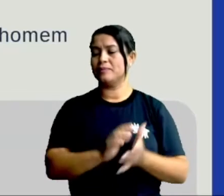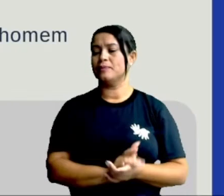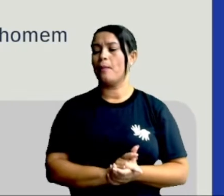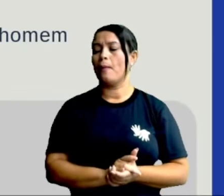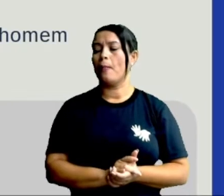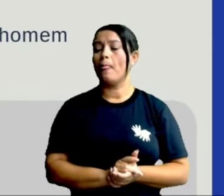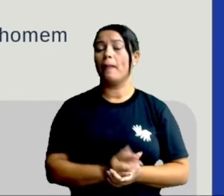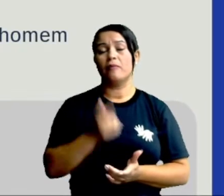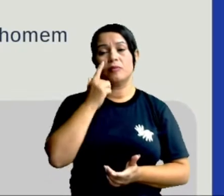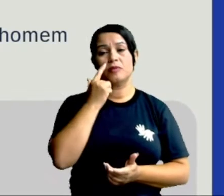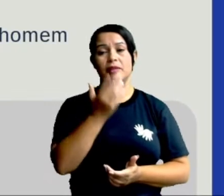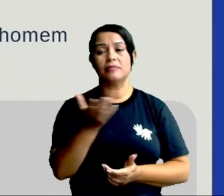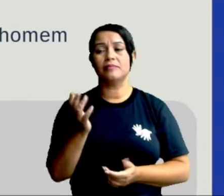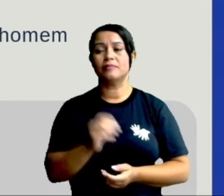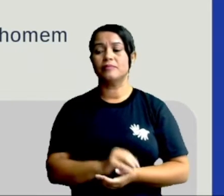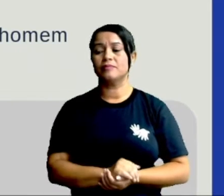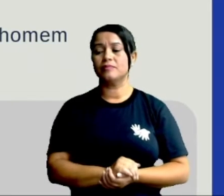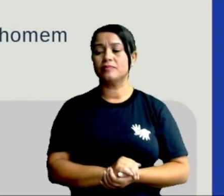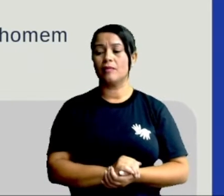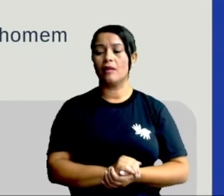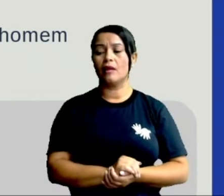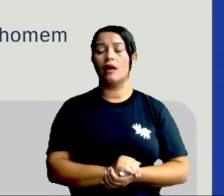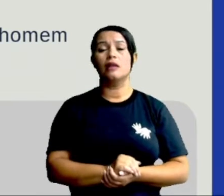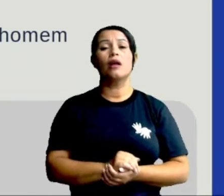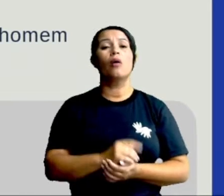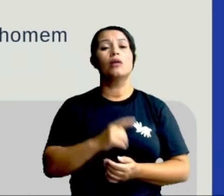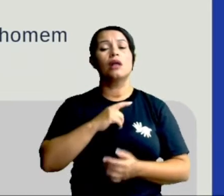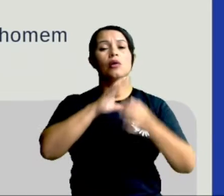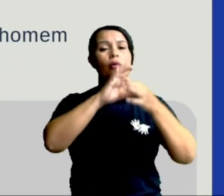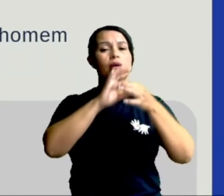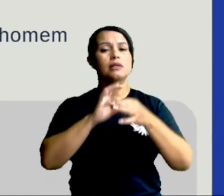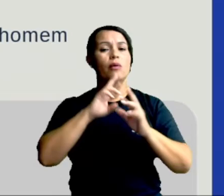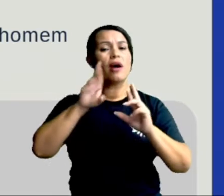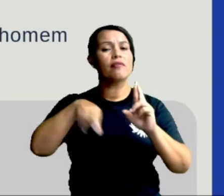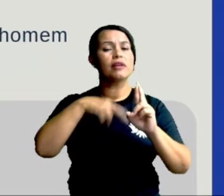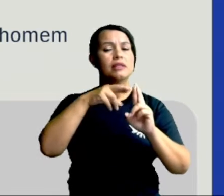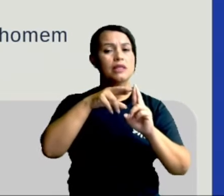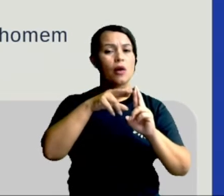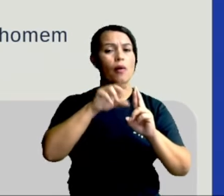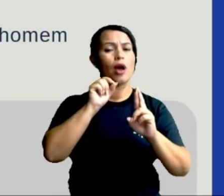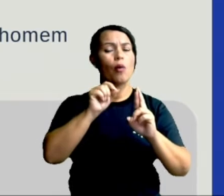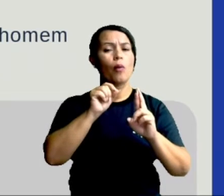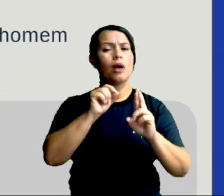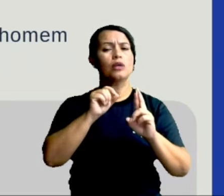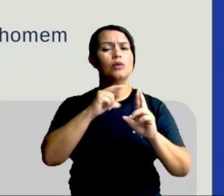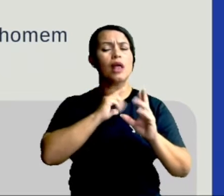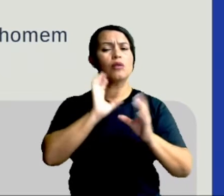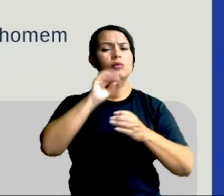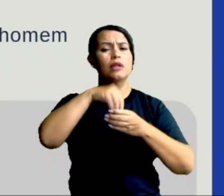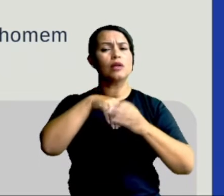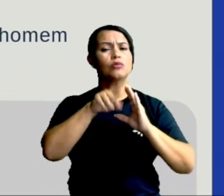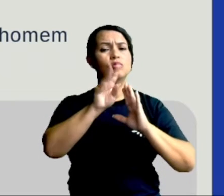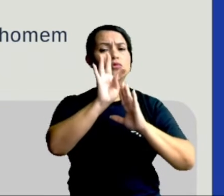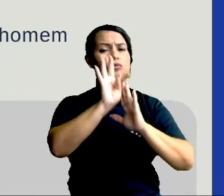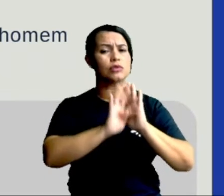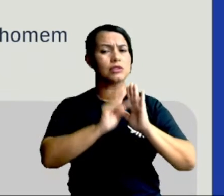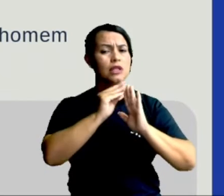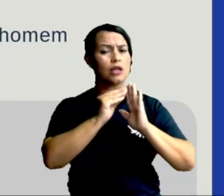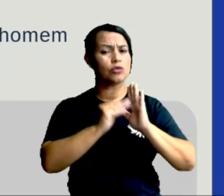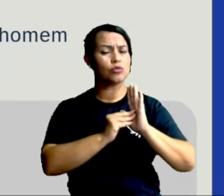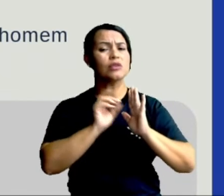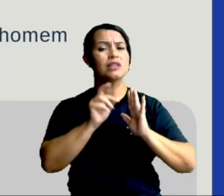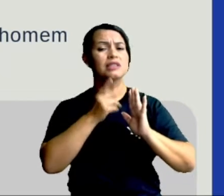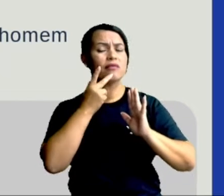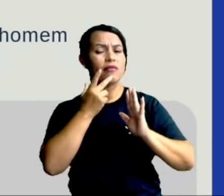referencial. Vamos lá? Coesão referencial é quando um elemento do texto alude a outro, ou seja, menciona, se refere, tem